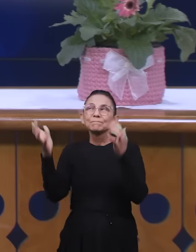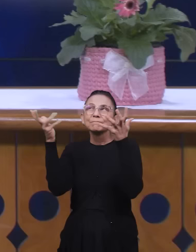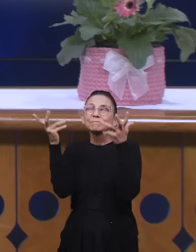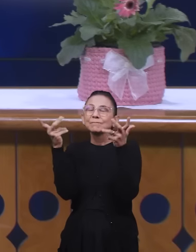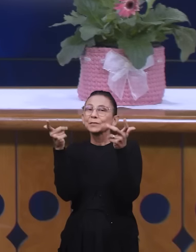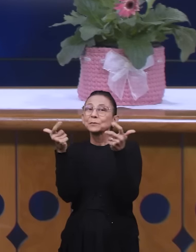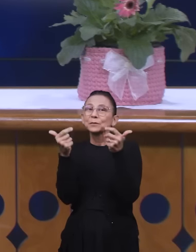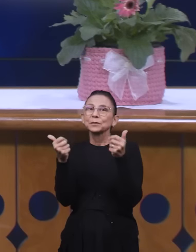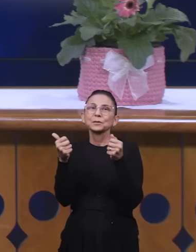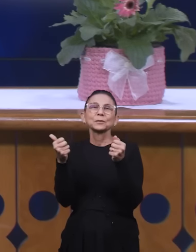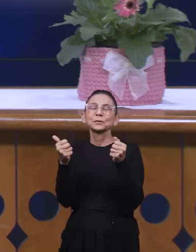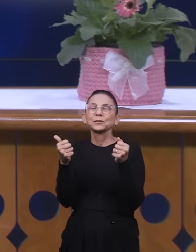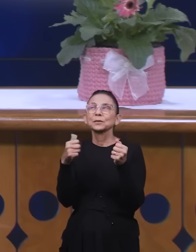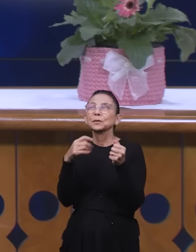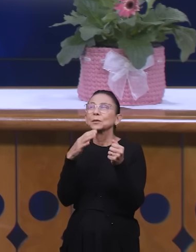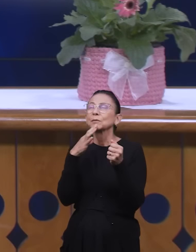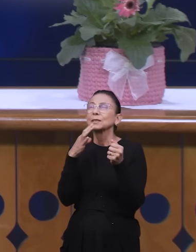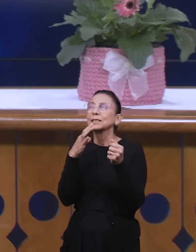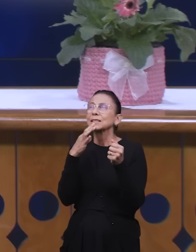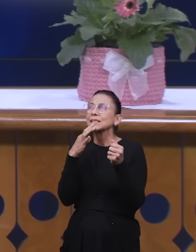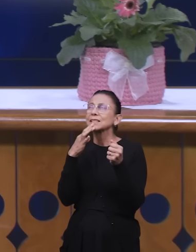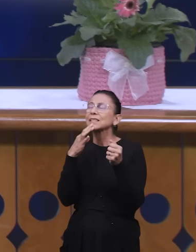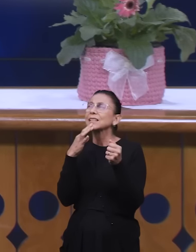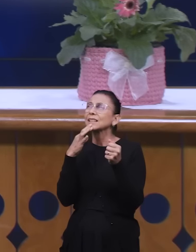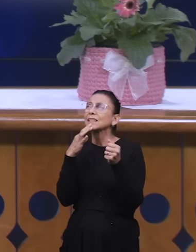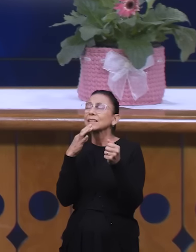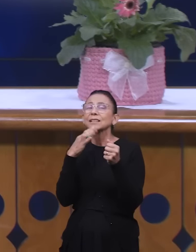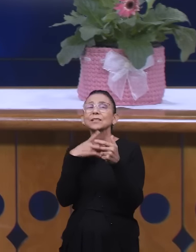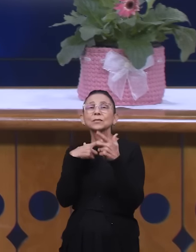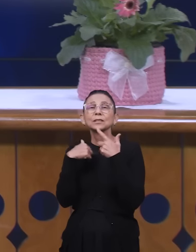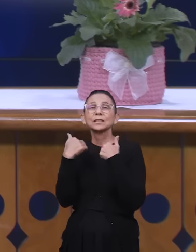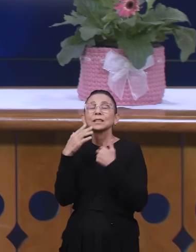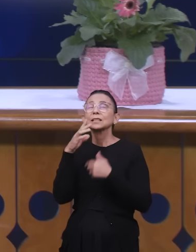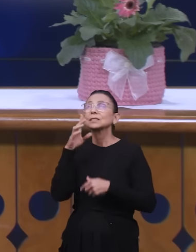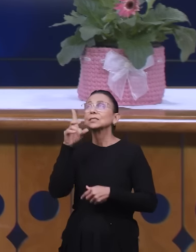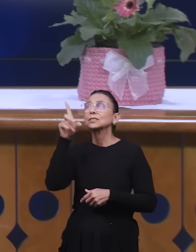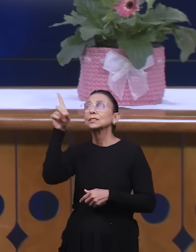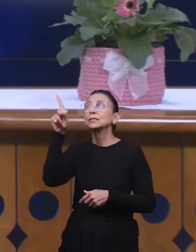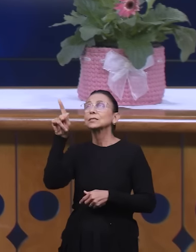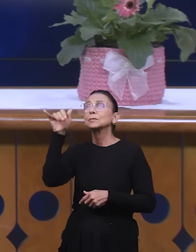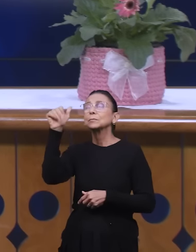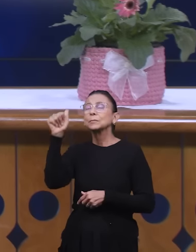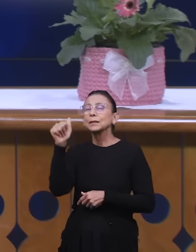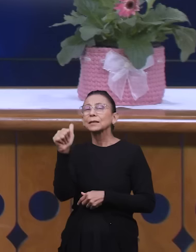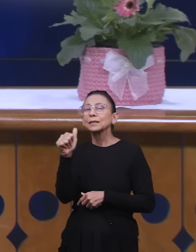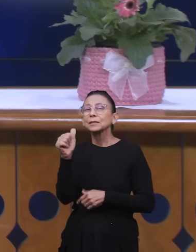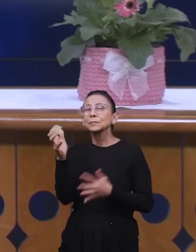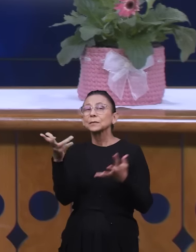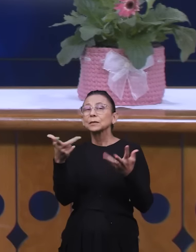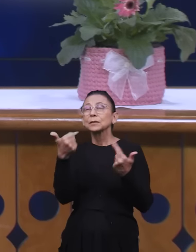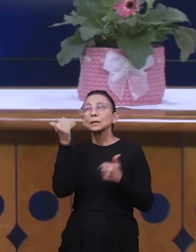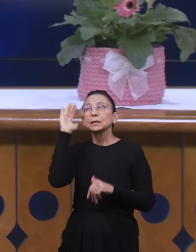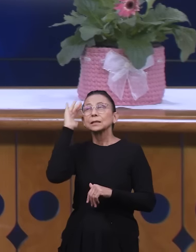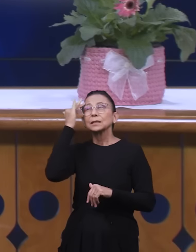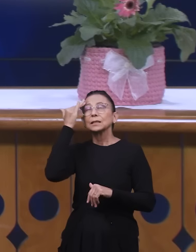Que maravilhoso é saber aquilo que Deus está pensando sobre a nossa vida.